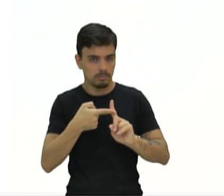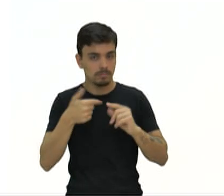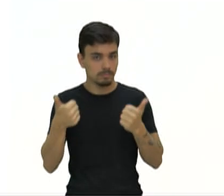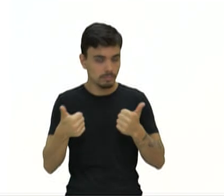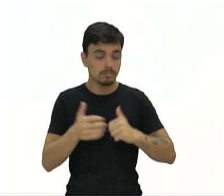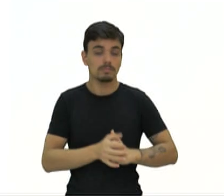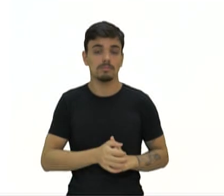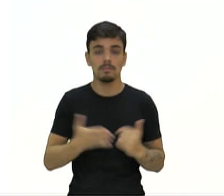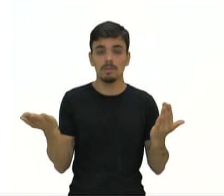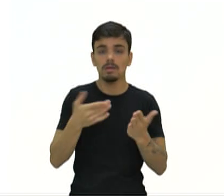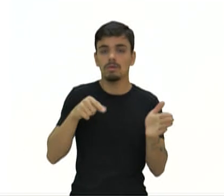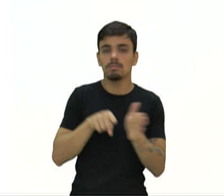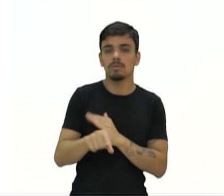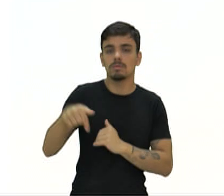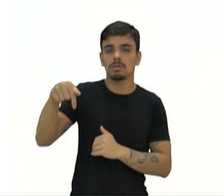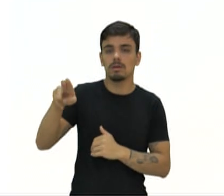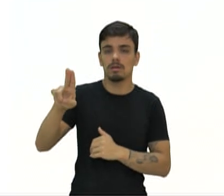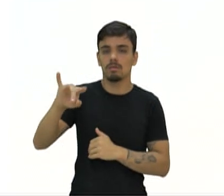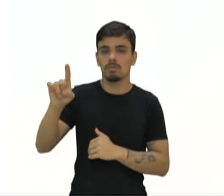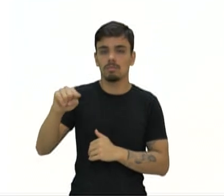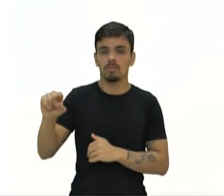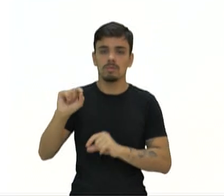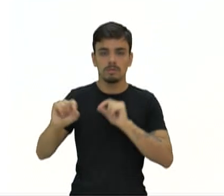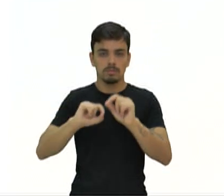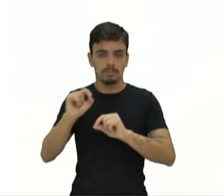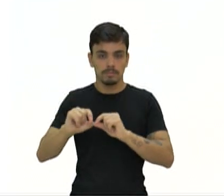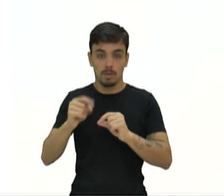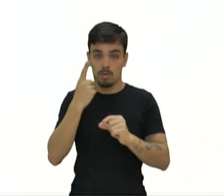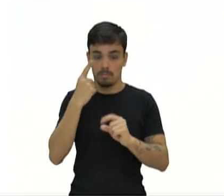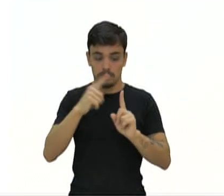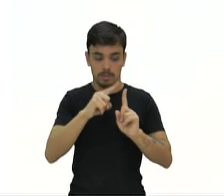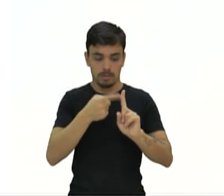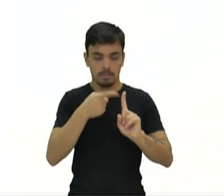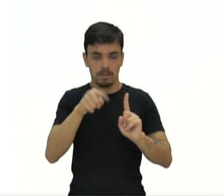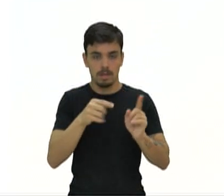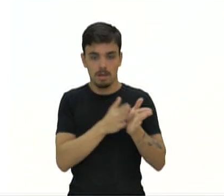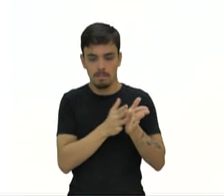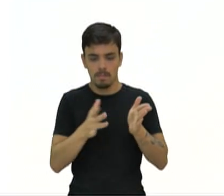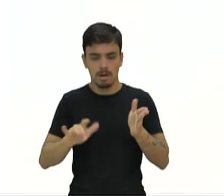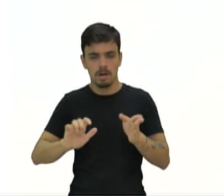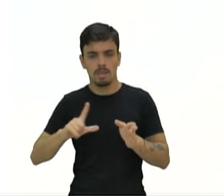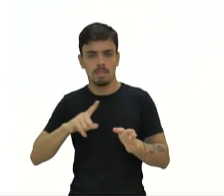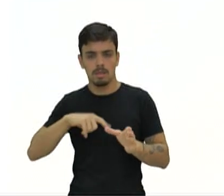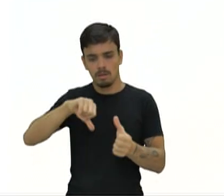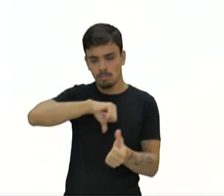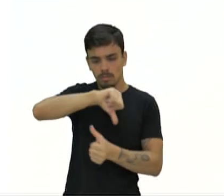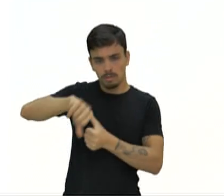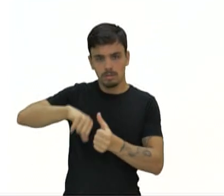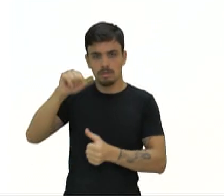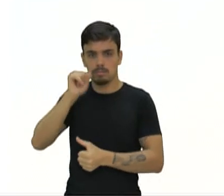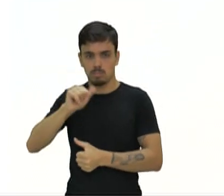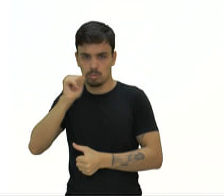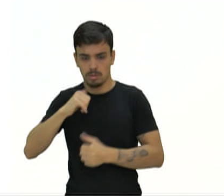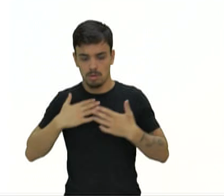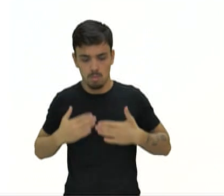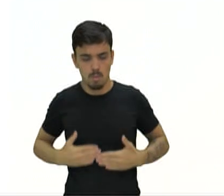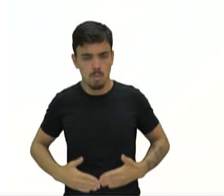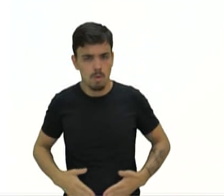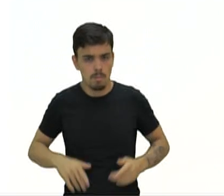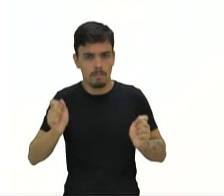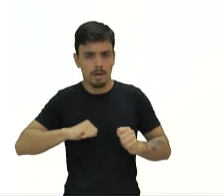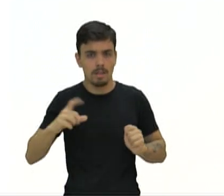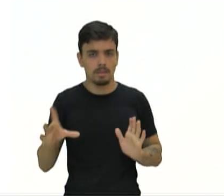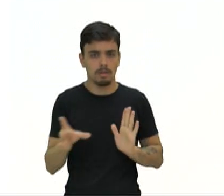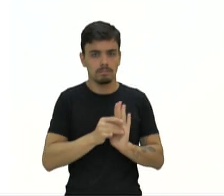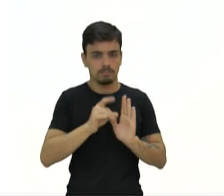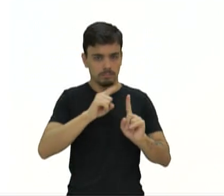quiz. A gravidez é um processo que promove alterações no corpo da mulher, para poder abrigar o